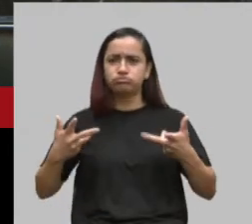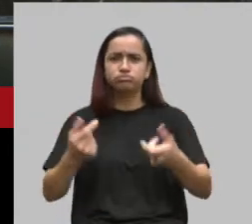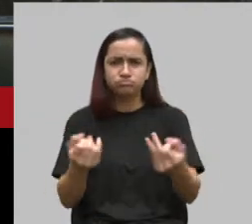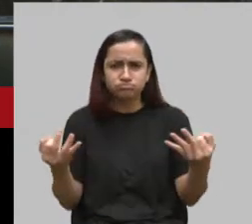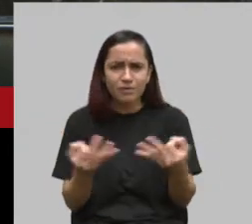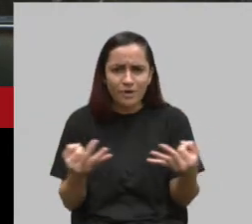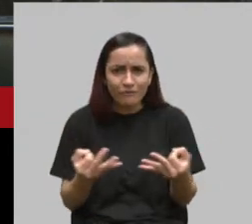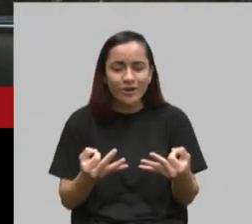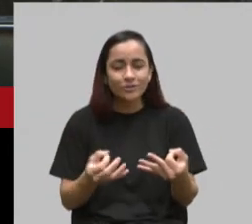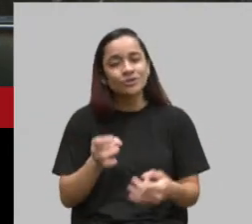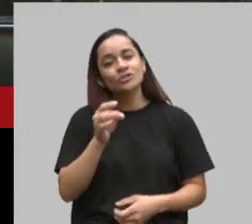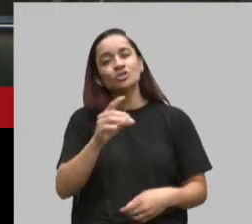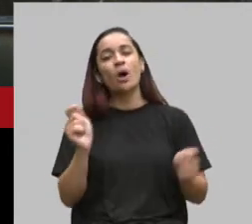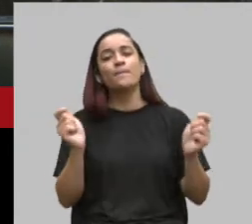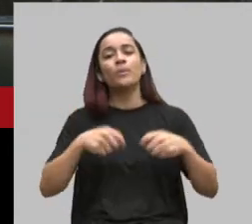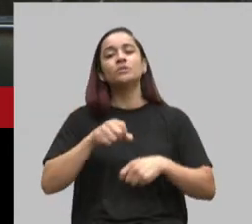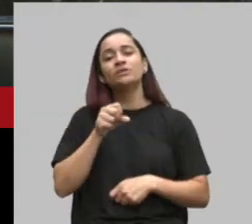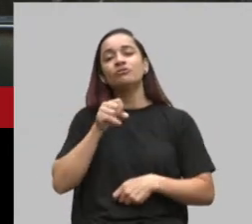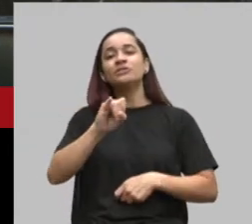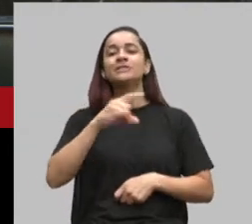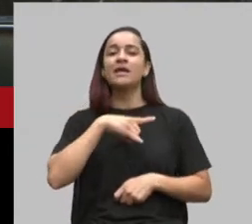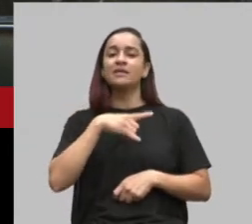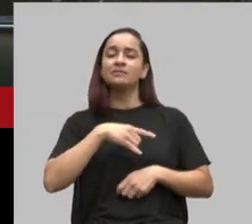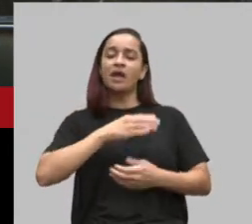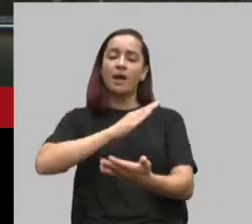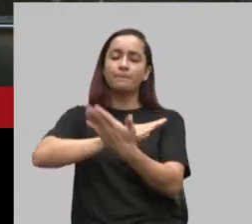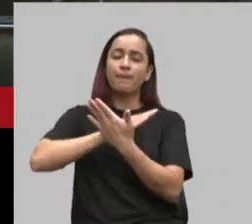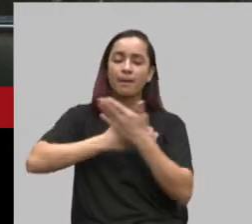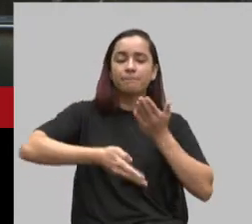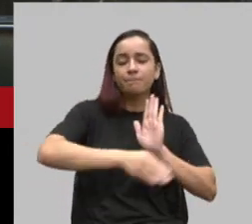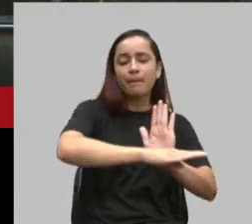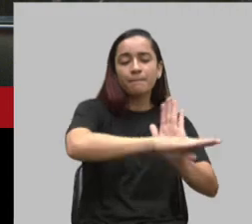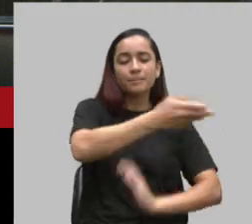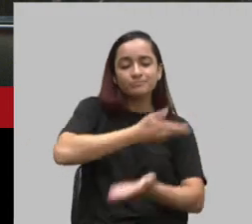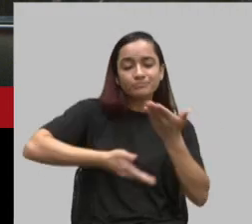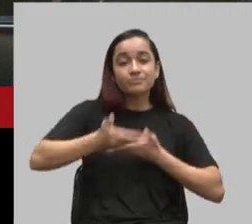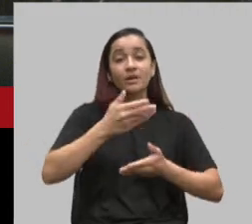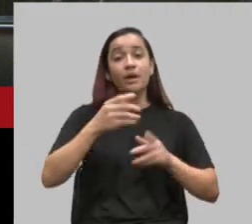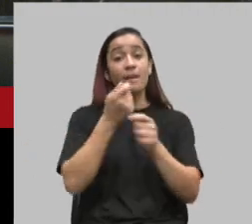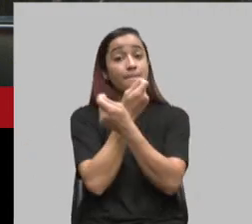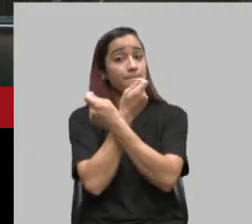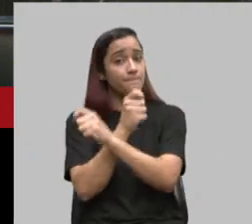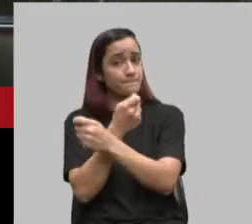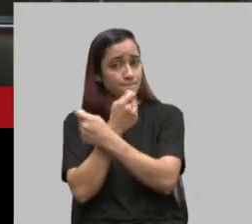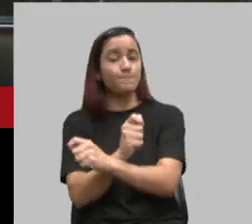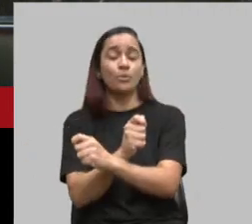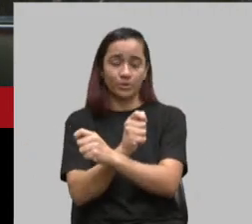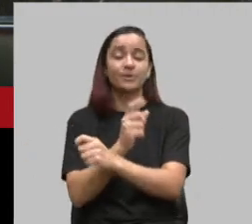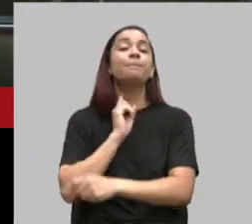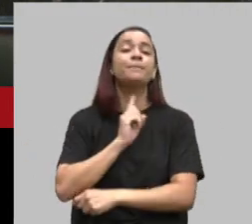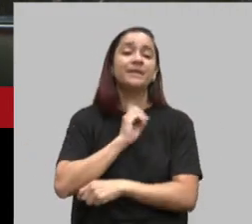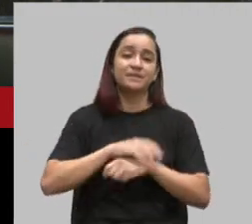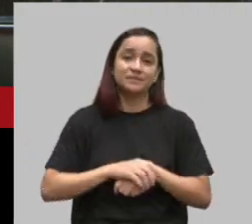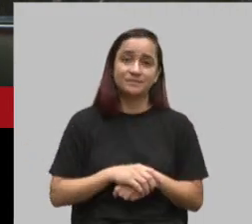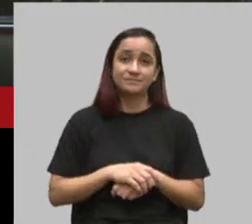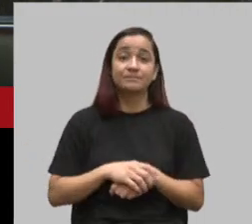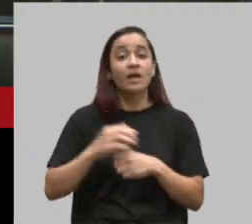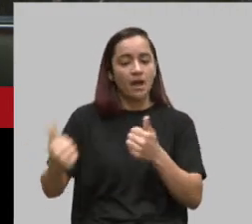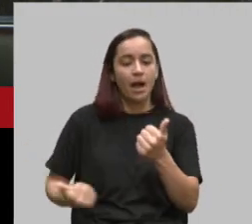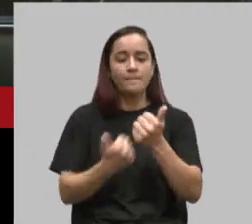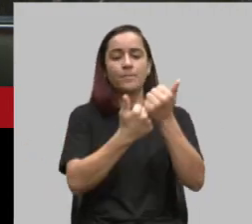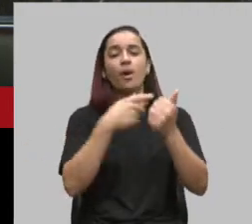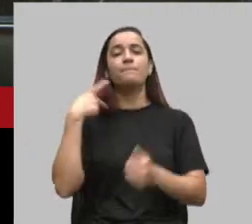possível graças à colaboração da pontifícia Universidade Católica de Minas Gerais apuc Minas que vem apoiando o Parlamento jovem